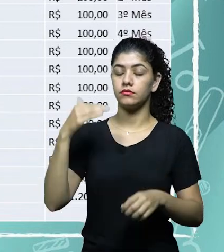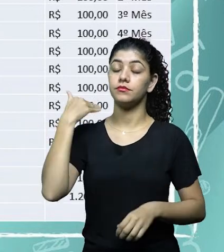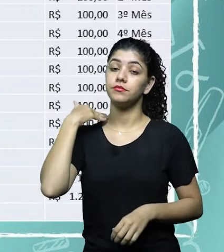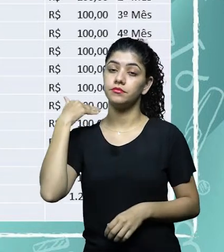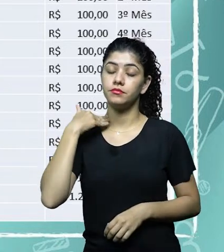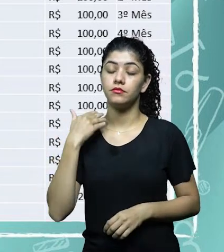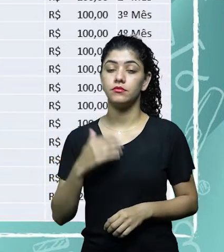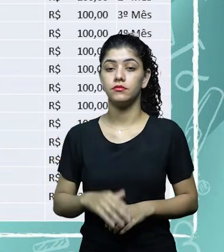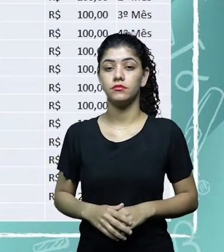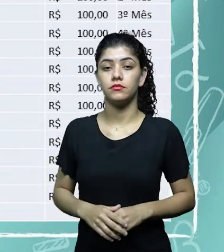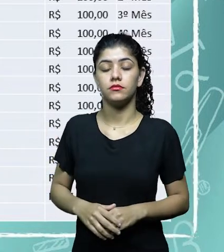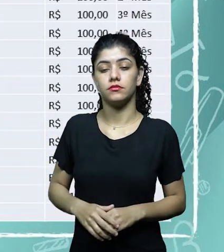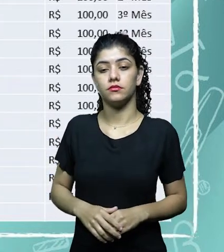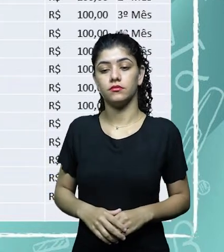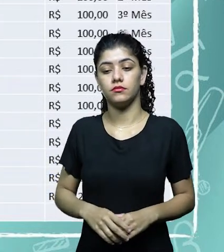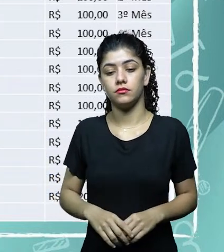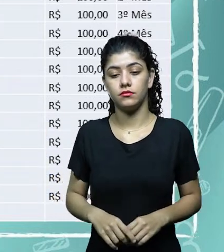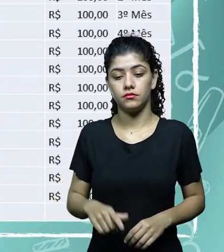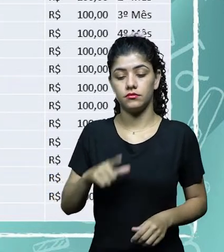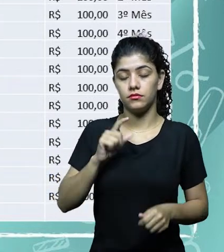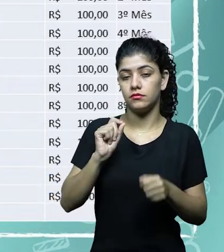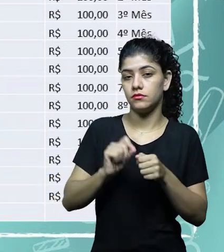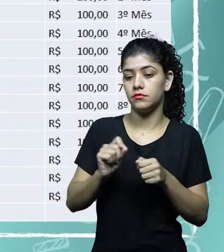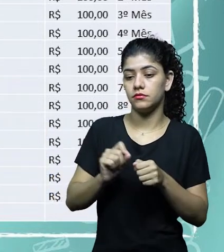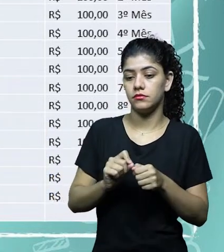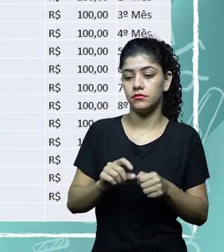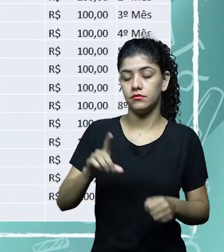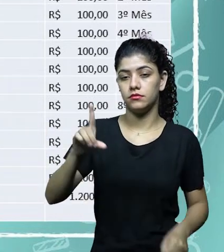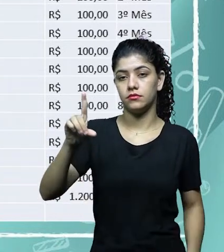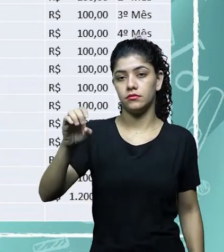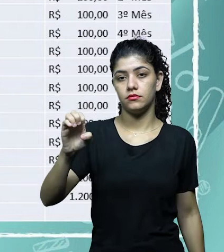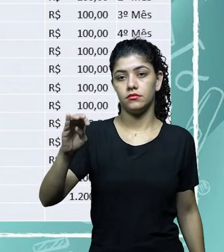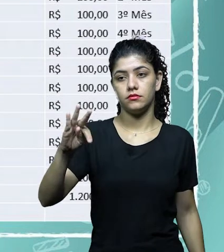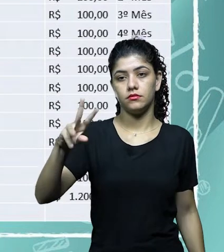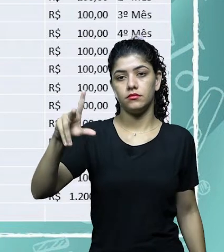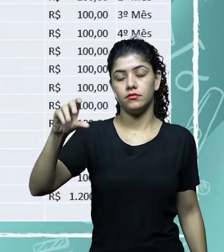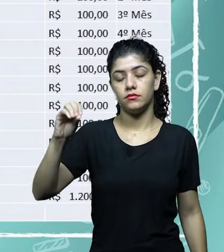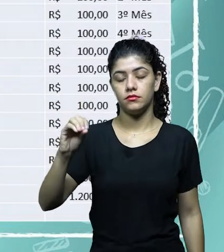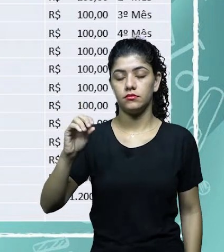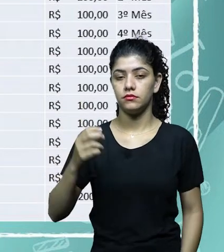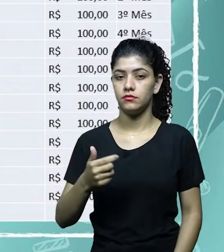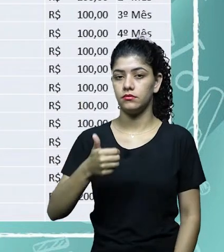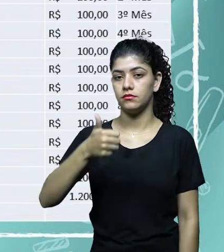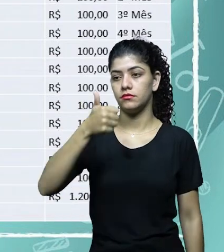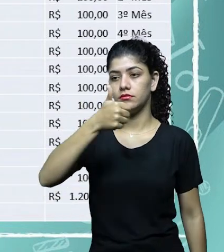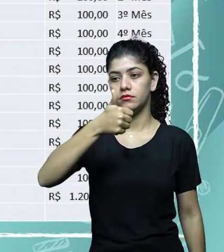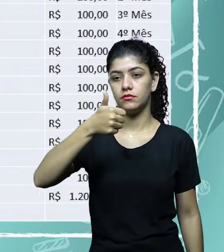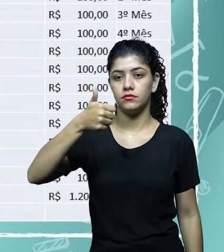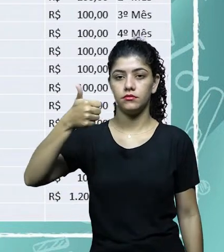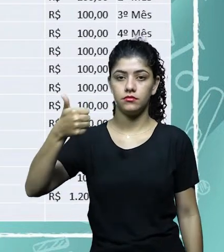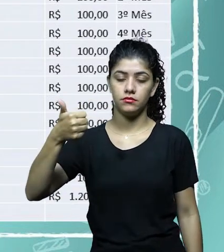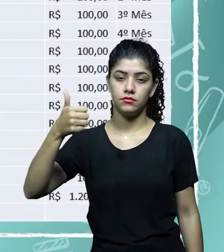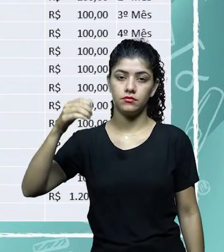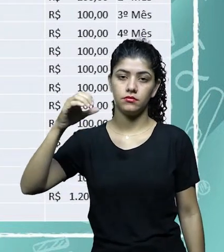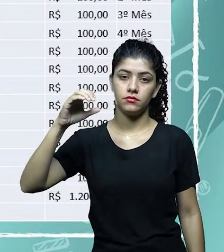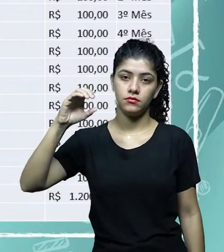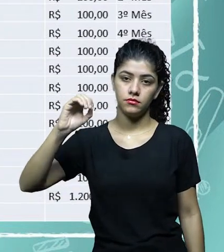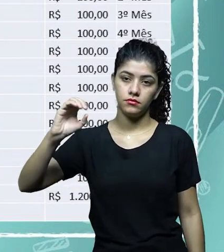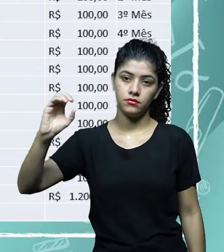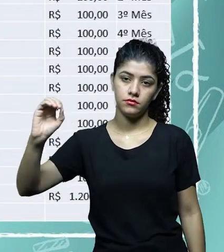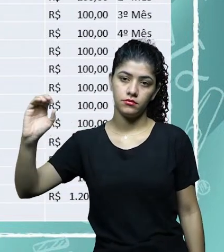dinheiro voltou para a conta do banco, olha só. Então aqui ele fez um débito de R$1.100, certo? Se você